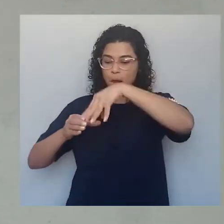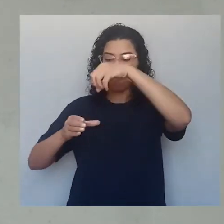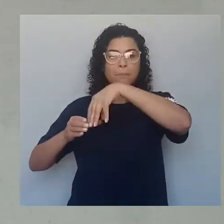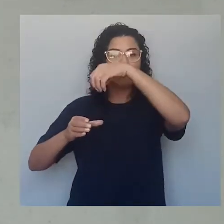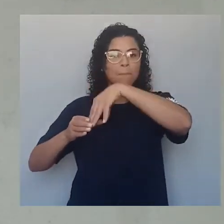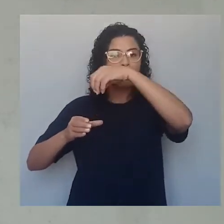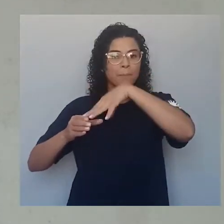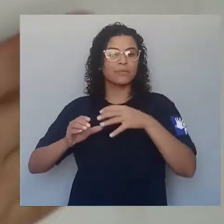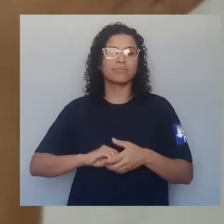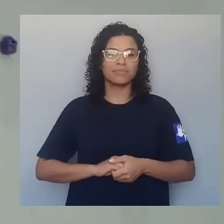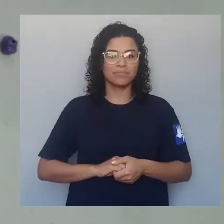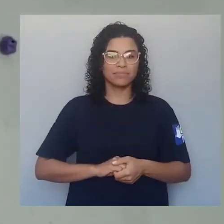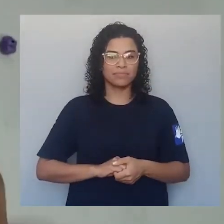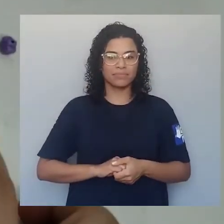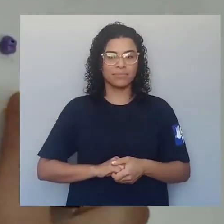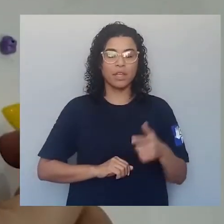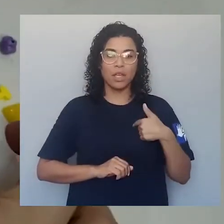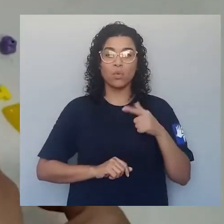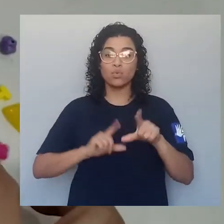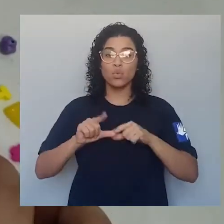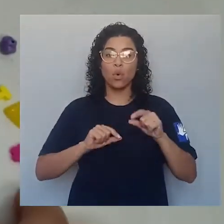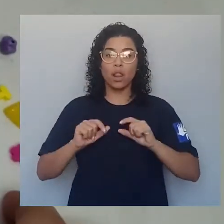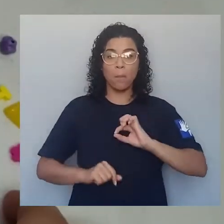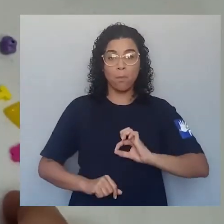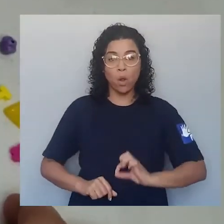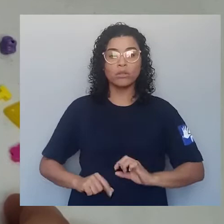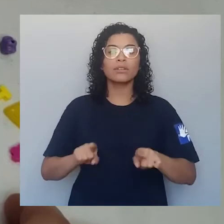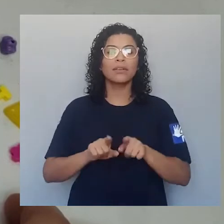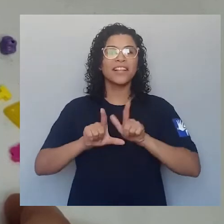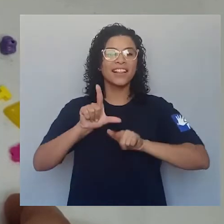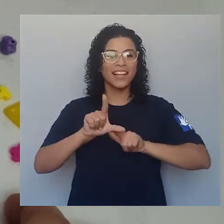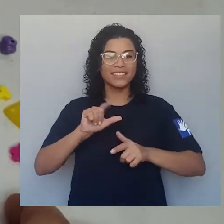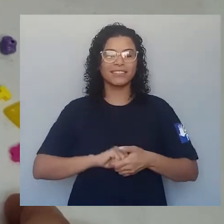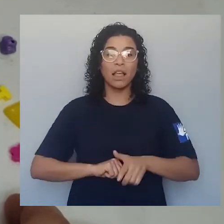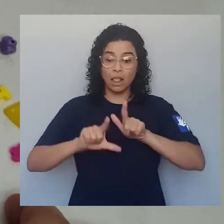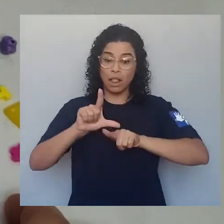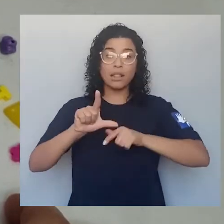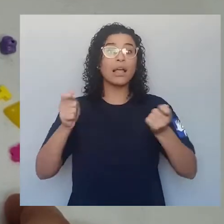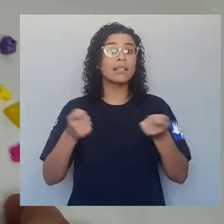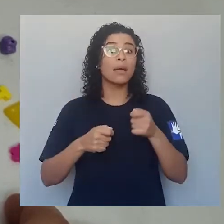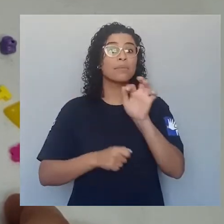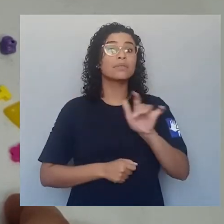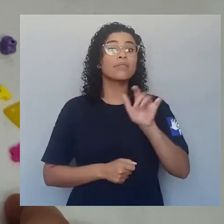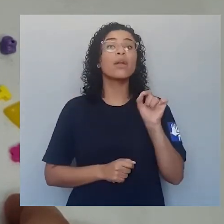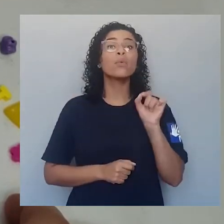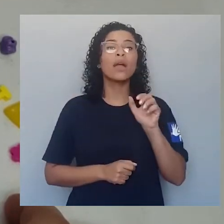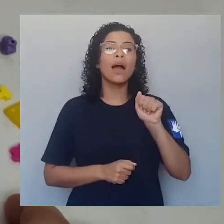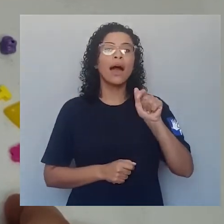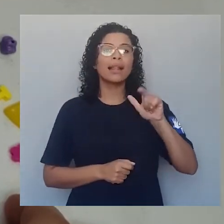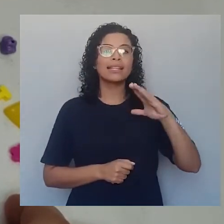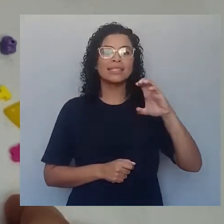você escolheu para o seu tablet. Aqui eu escolhi botões e letras. Com essas letras é possível escrever Alice e